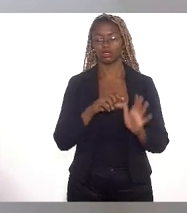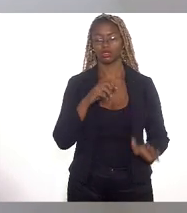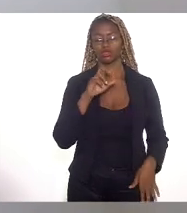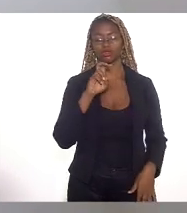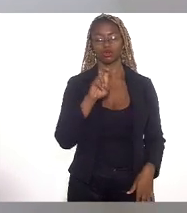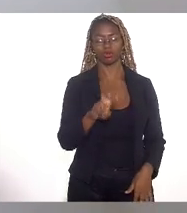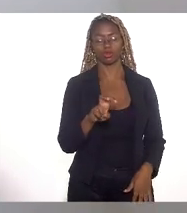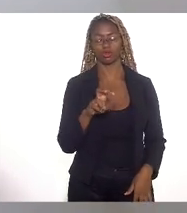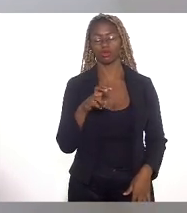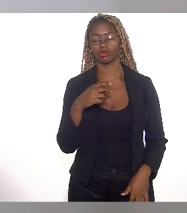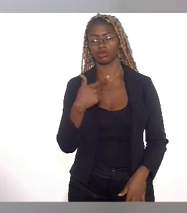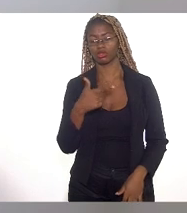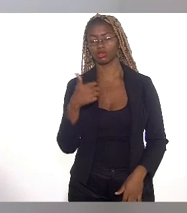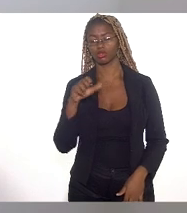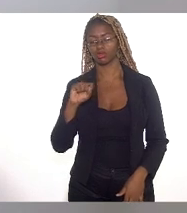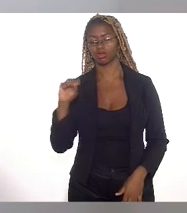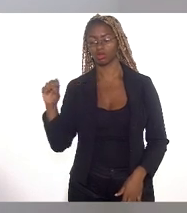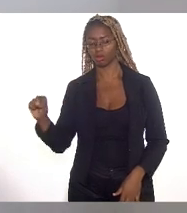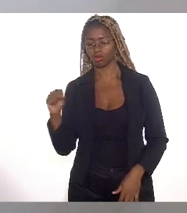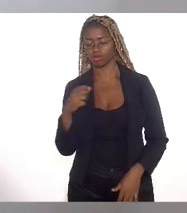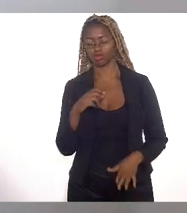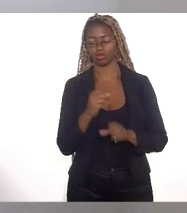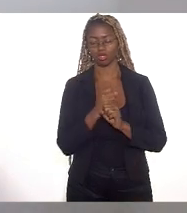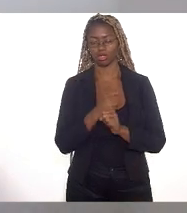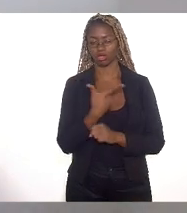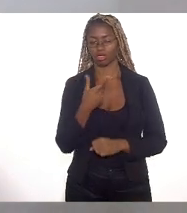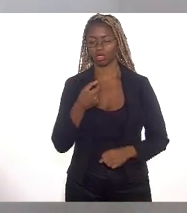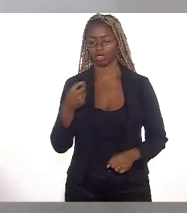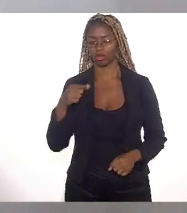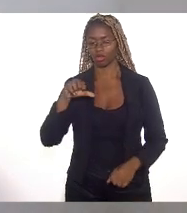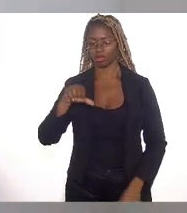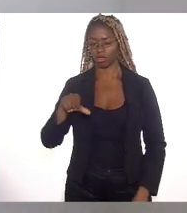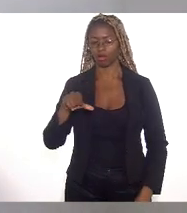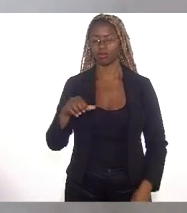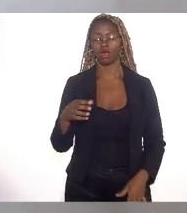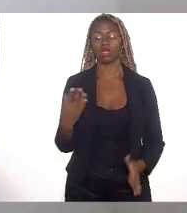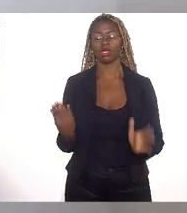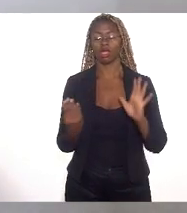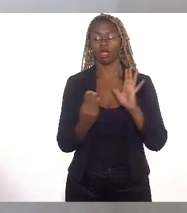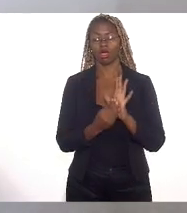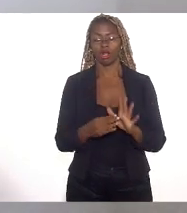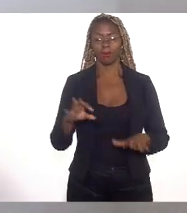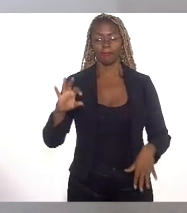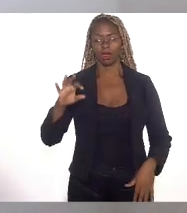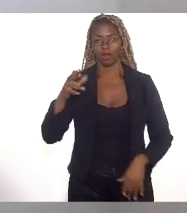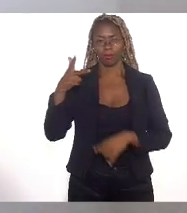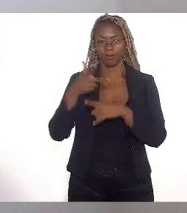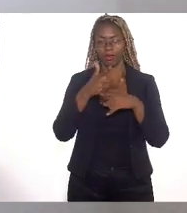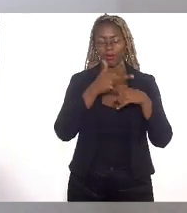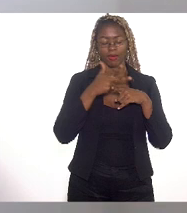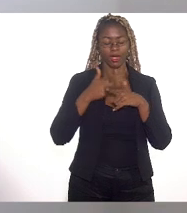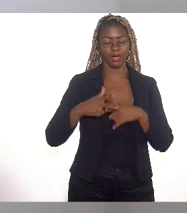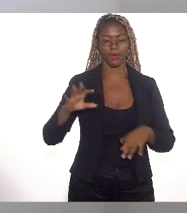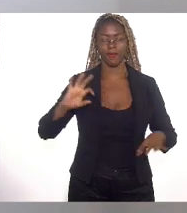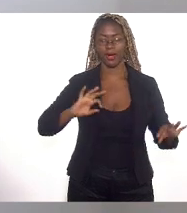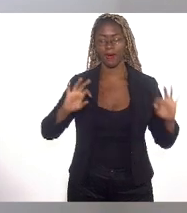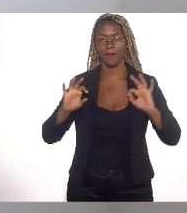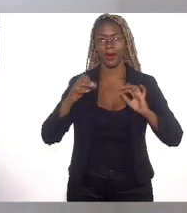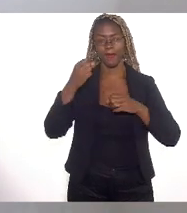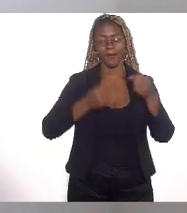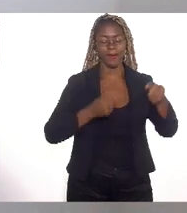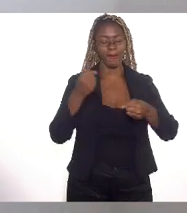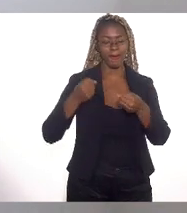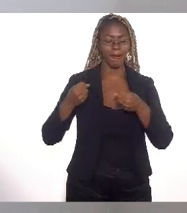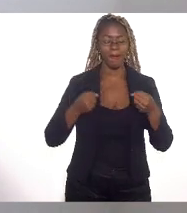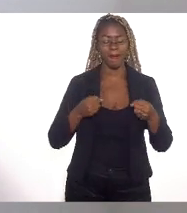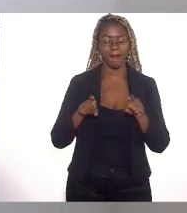de 2009, que determina a implantação de sistema de vídeo e áudio nas viaturas automotivas que menciono. Pareceres da Comissão